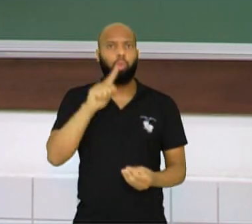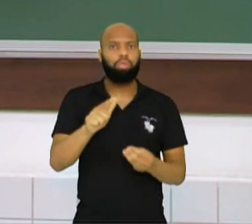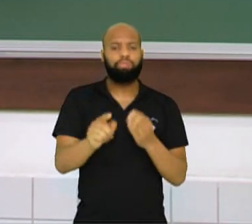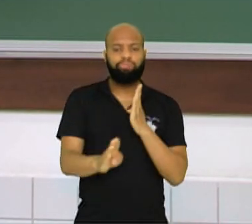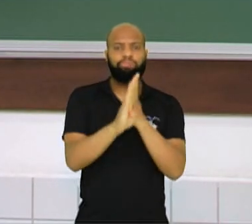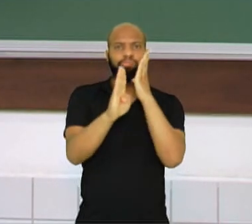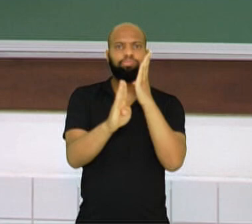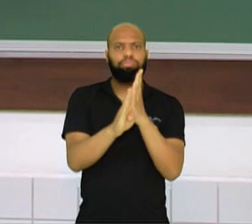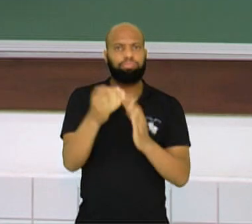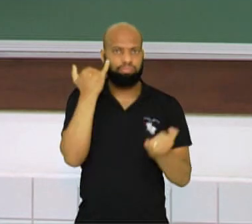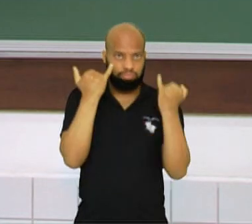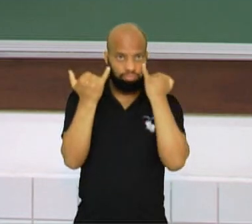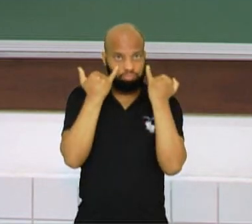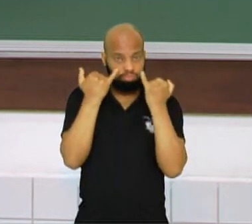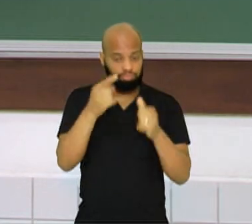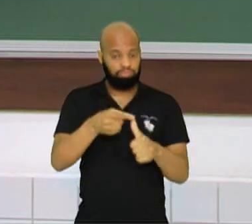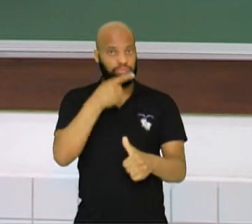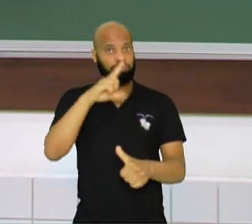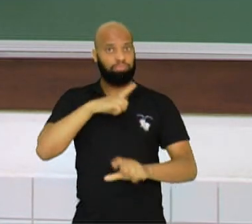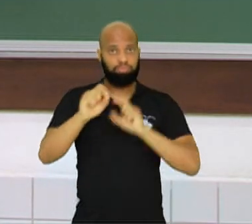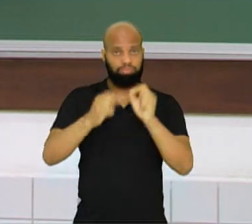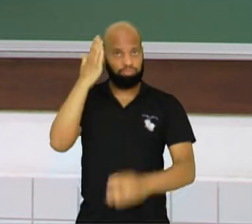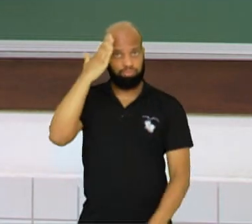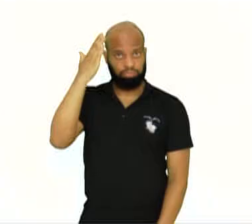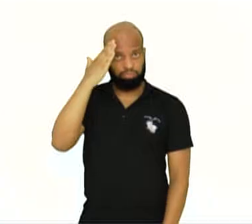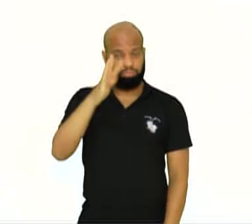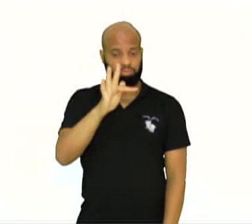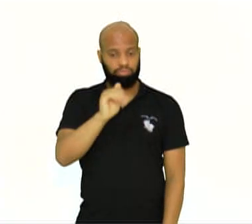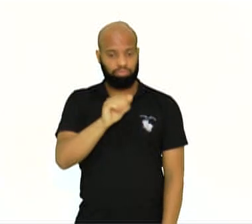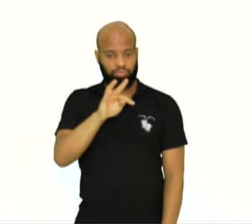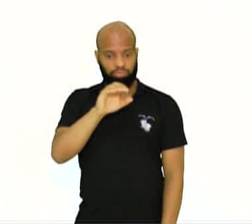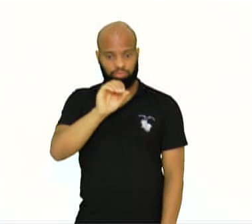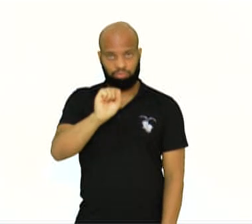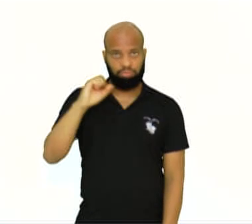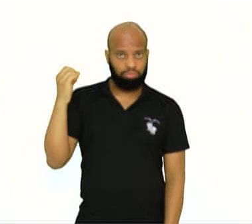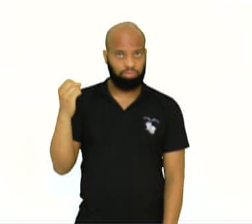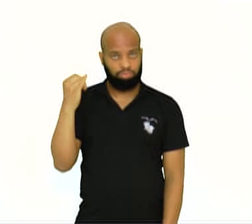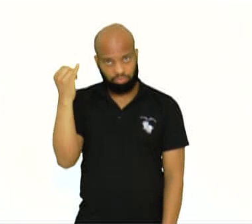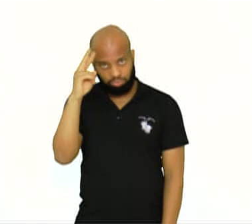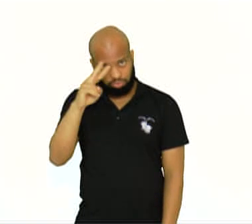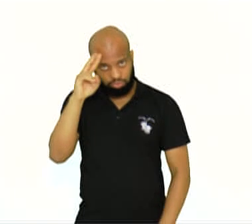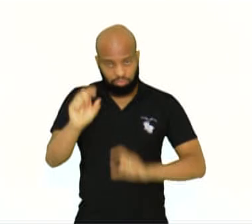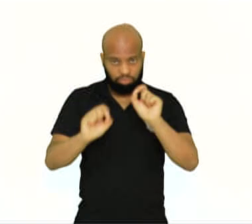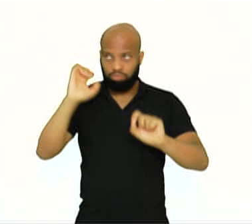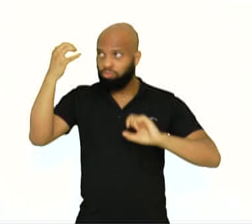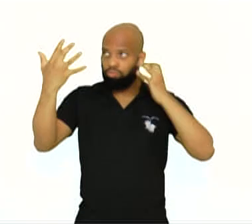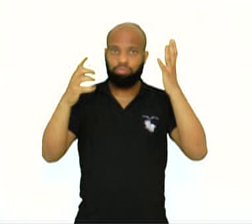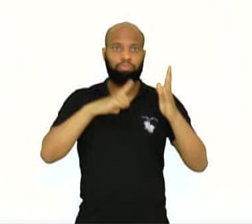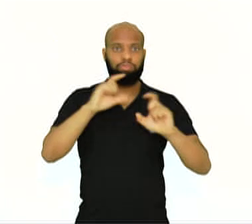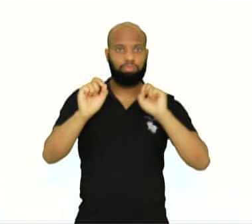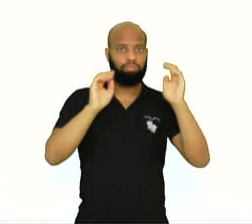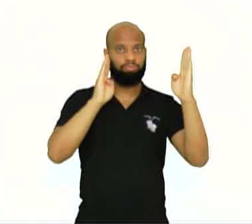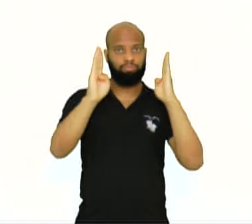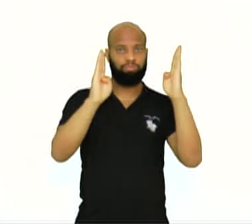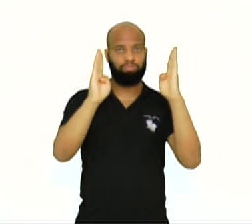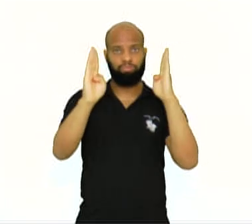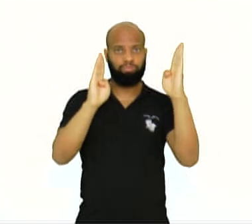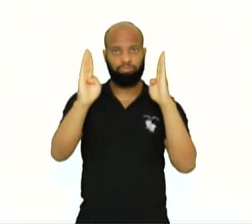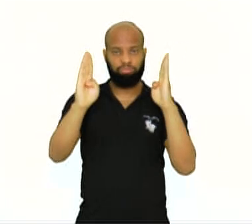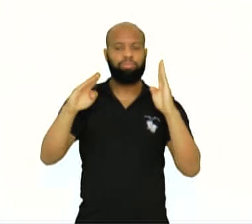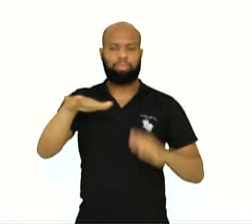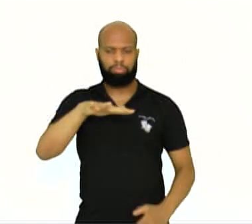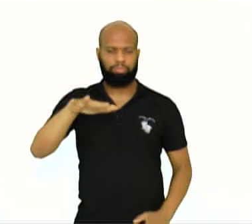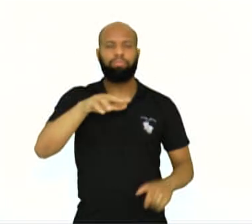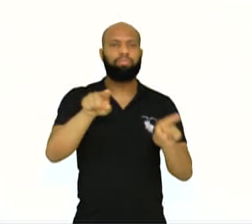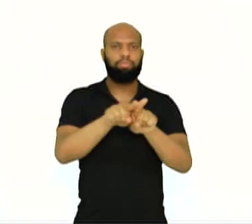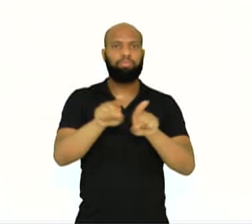informações? Primeiro, a gente tem que estar ligado que os fatos históricos, eles são acontecimentos ocorridos em um determinado tempo e